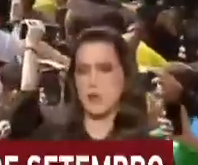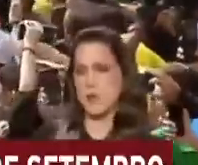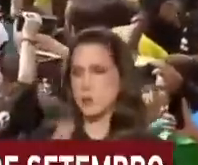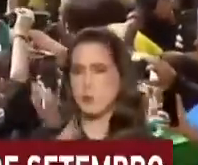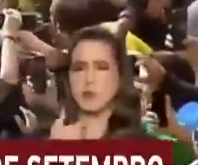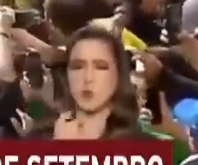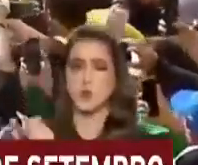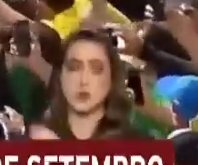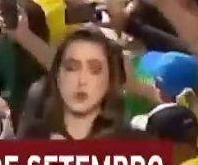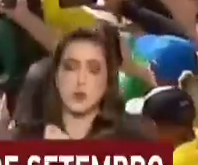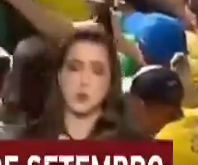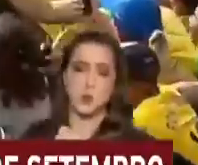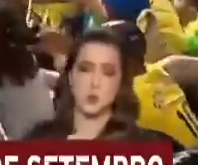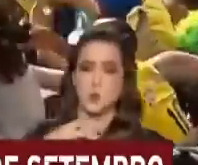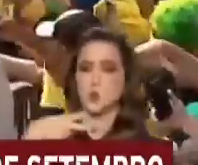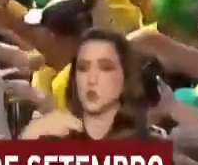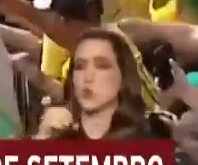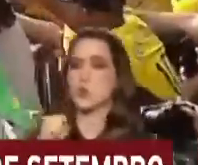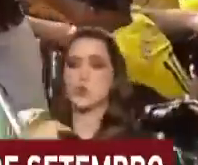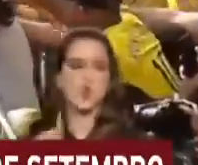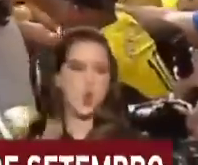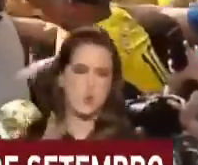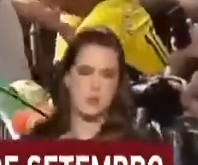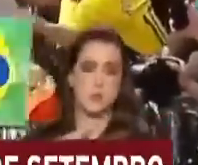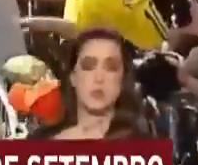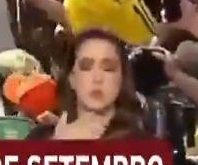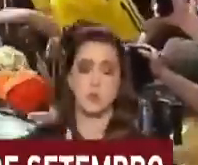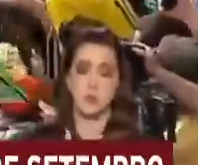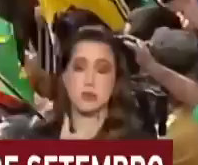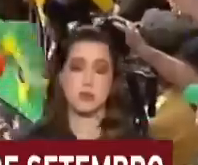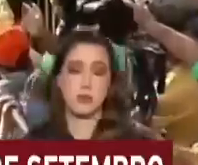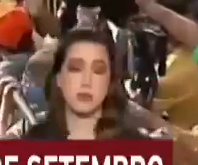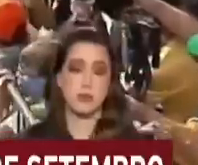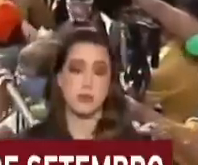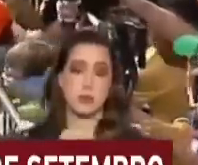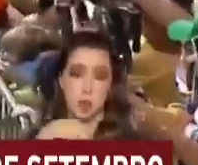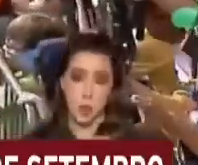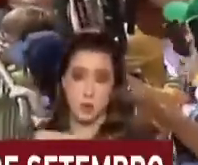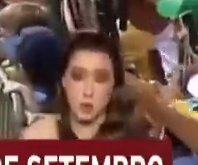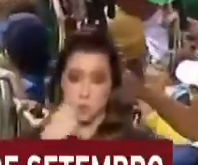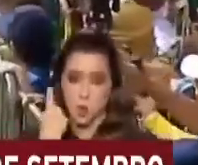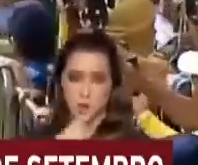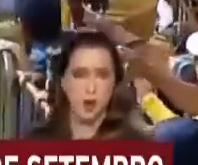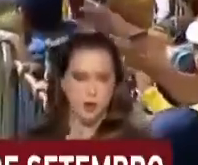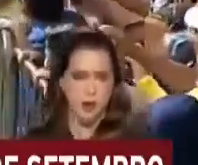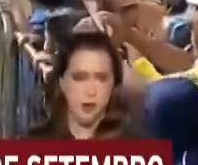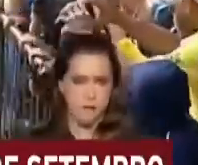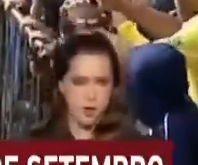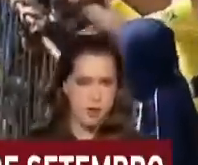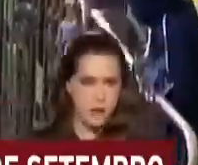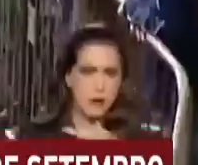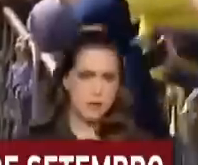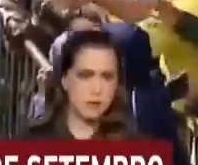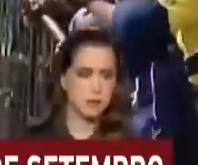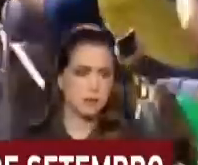Popular o registro dele estaria em risco é isso mesmo o TSE só decidiu julgar o pedido